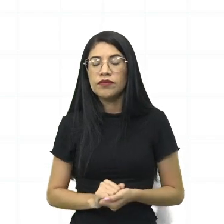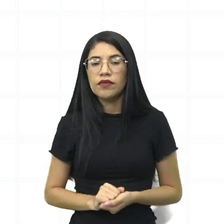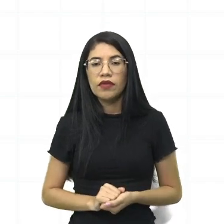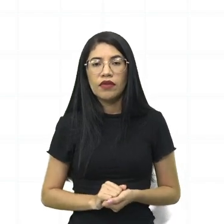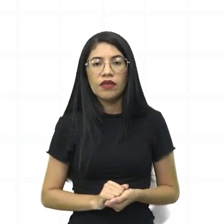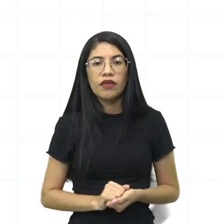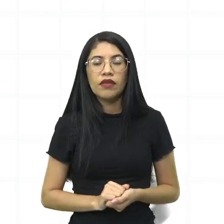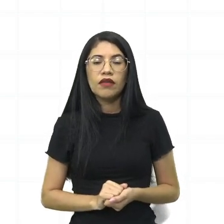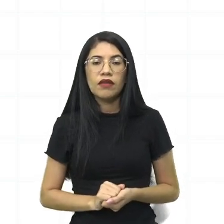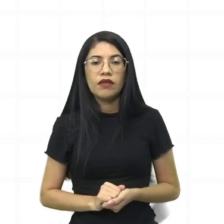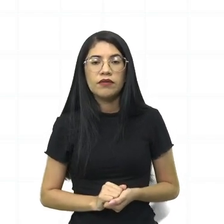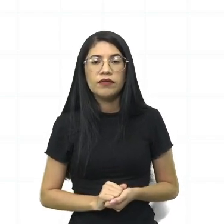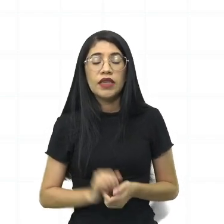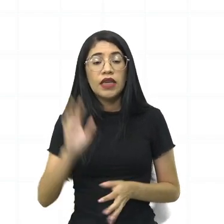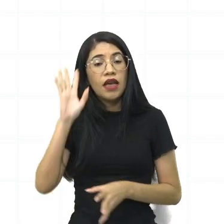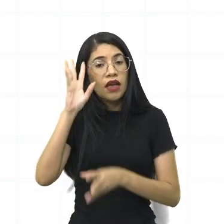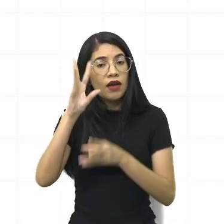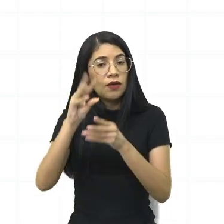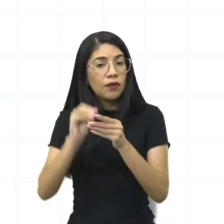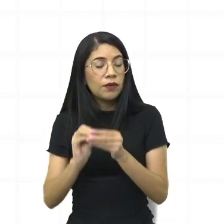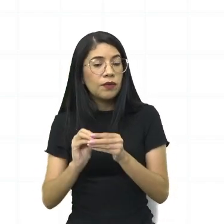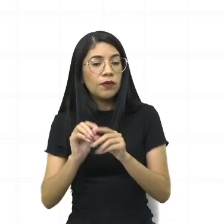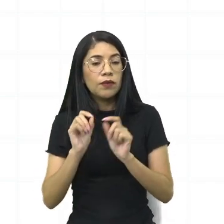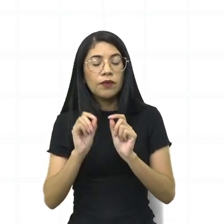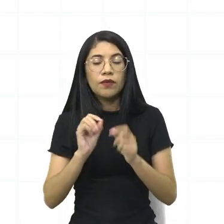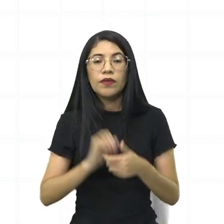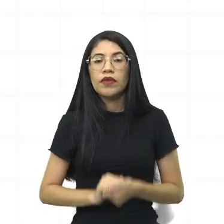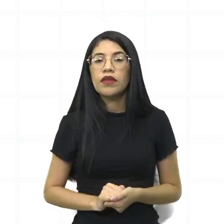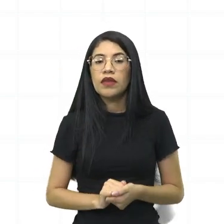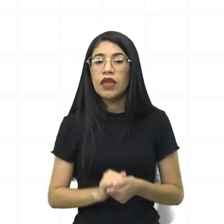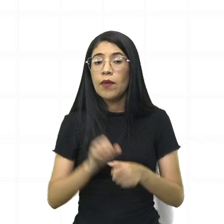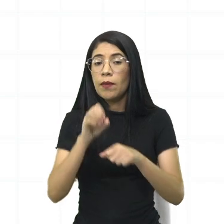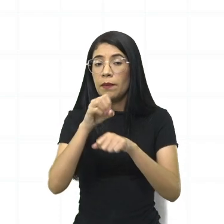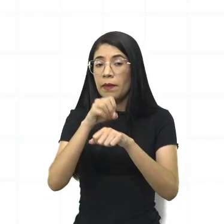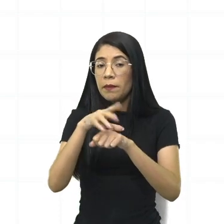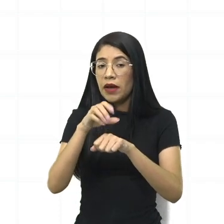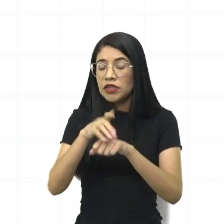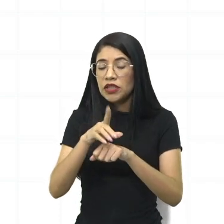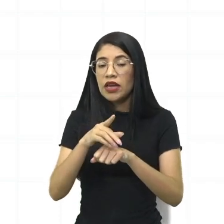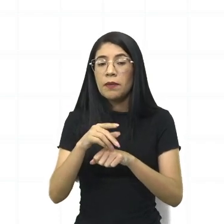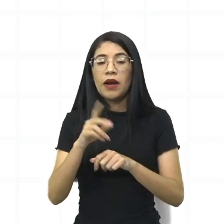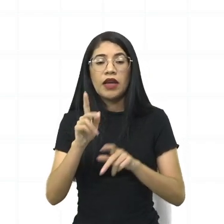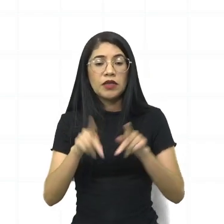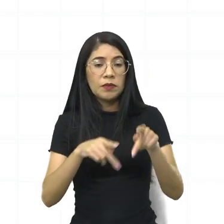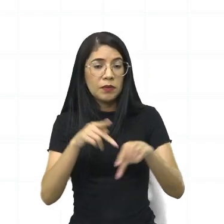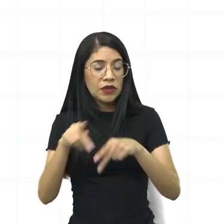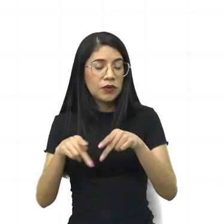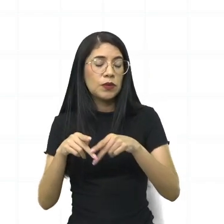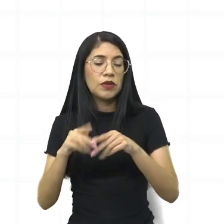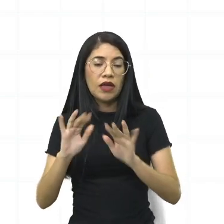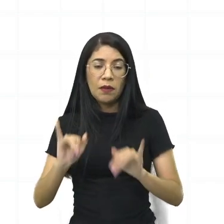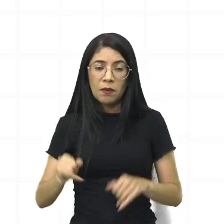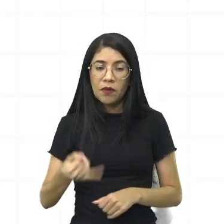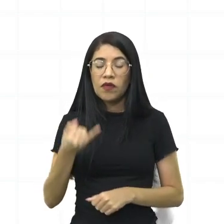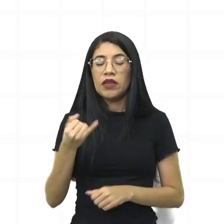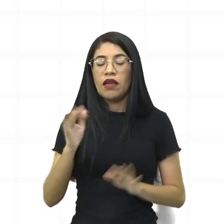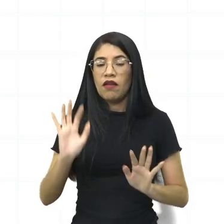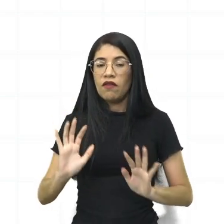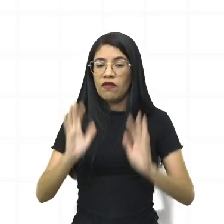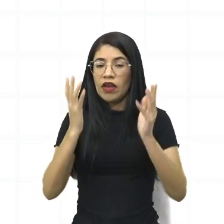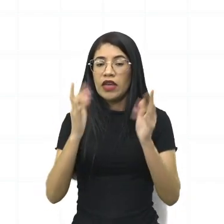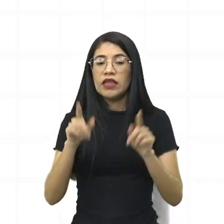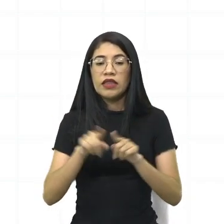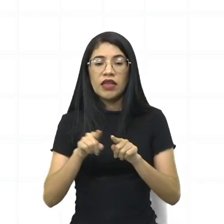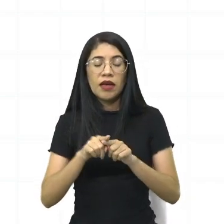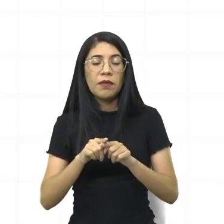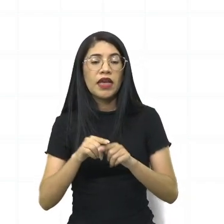texto. E a conclusão, recomendações para que os brincantes aproveitem a festa e mantenham a